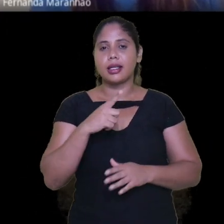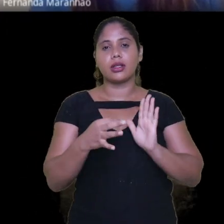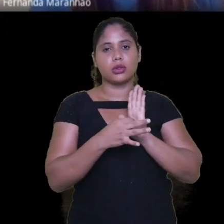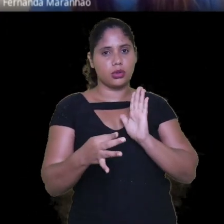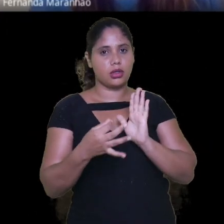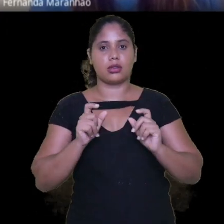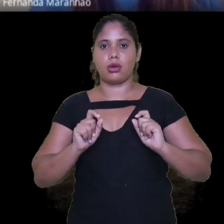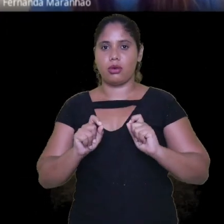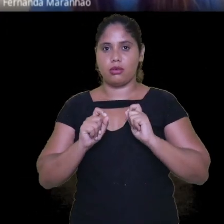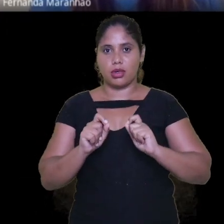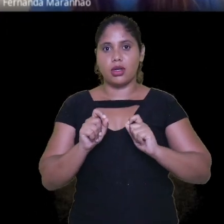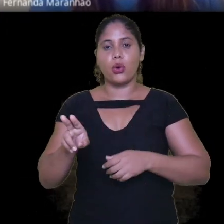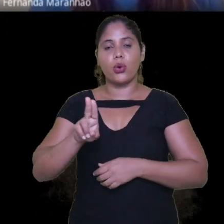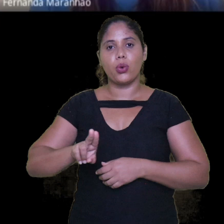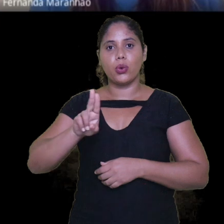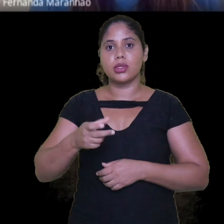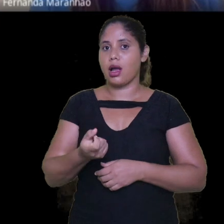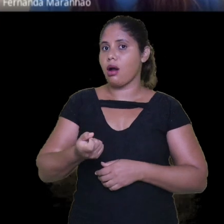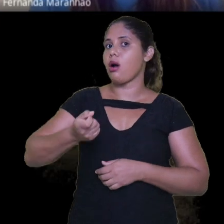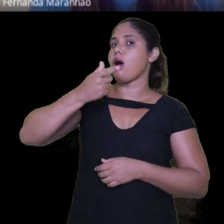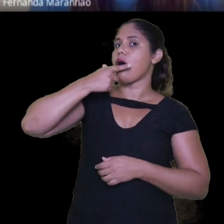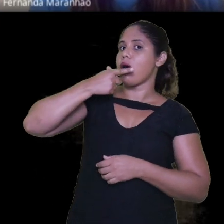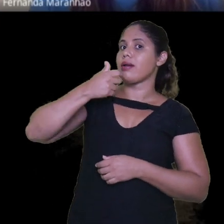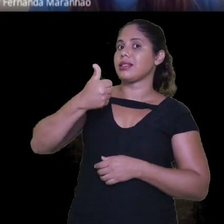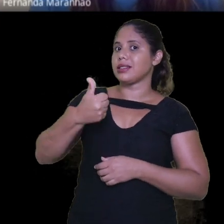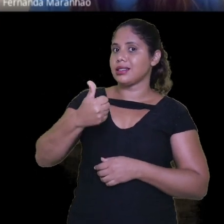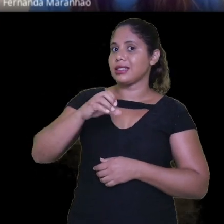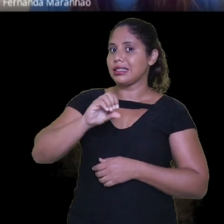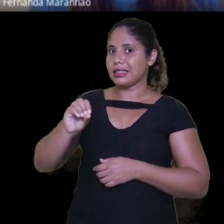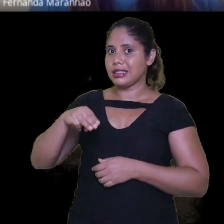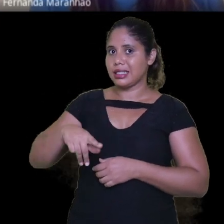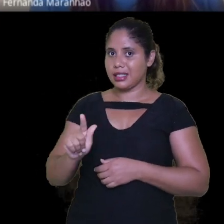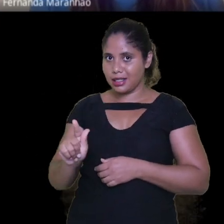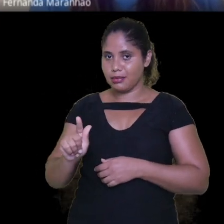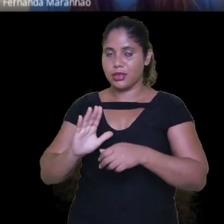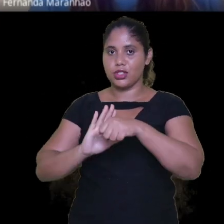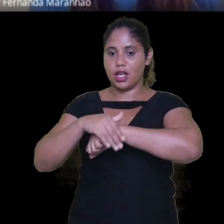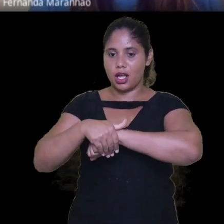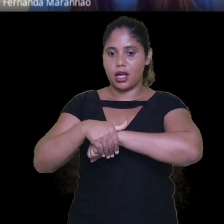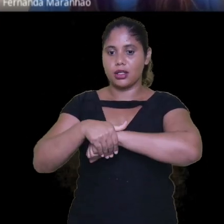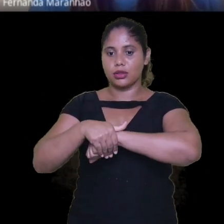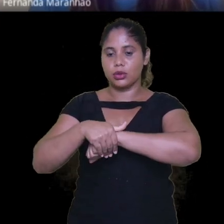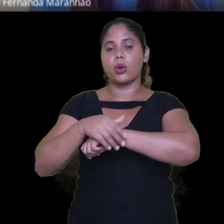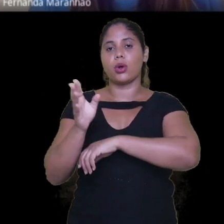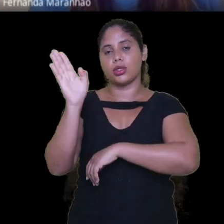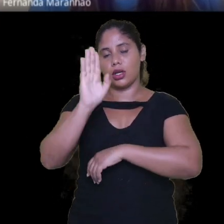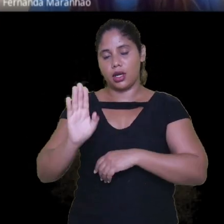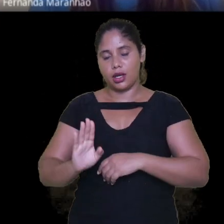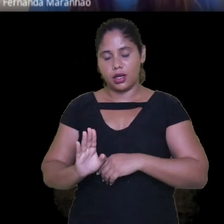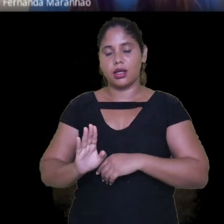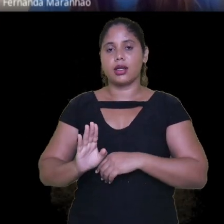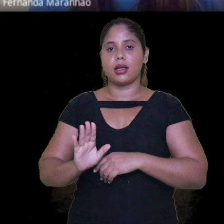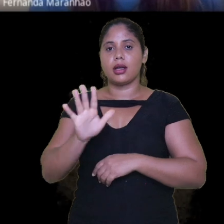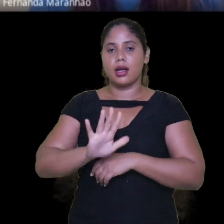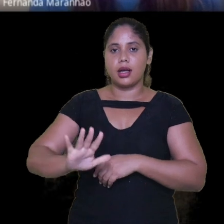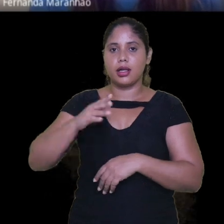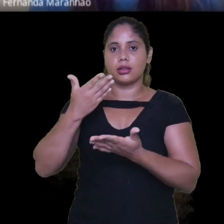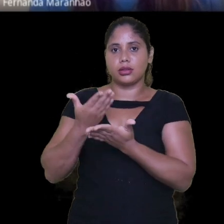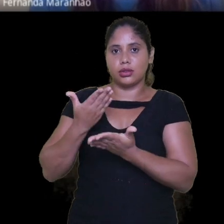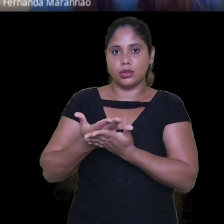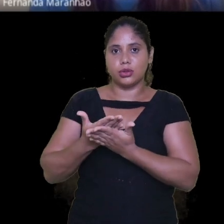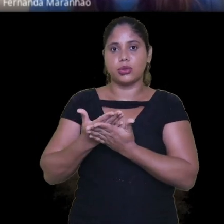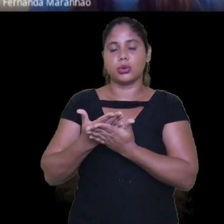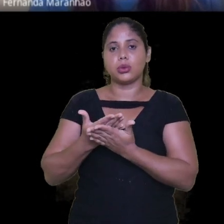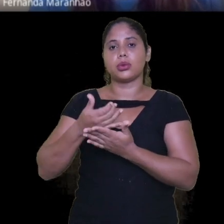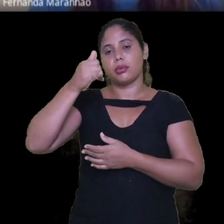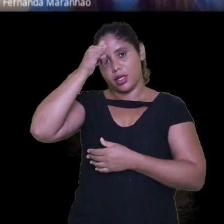de migração placentária a acontecer de forma que o trofoblasto consiga chegar até o miométrio profundo e fazer